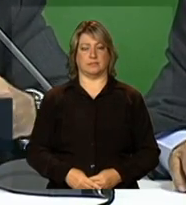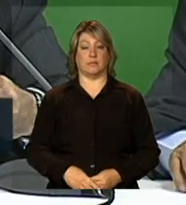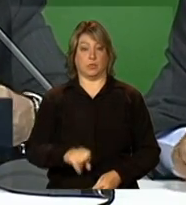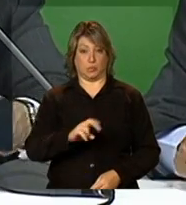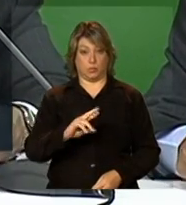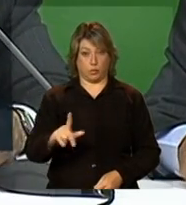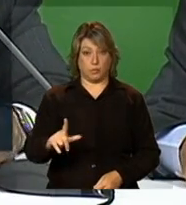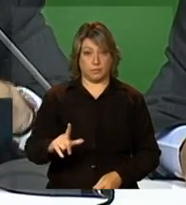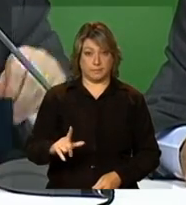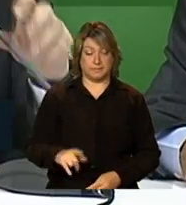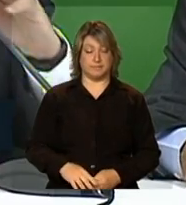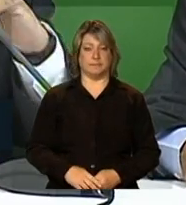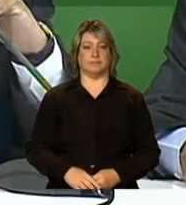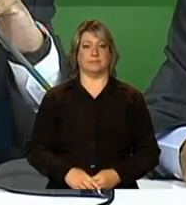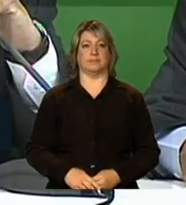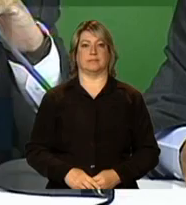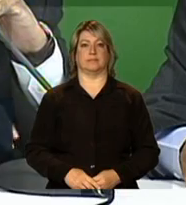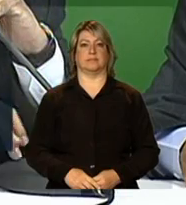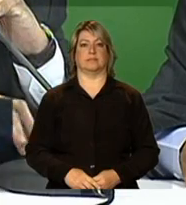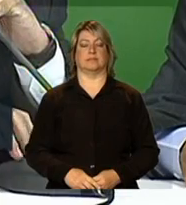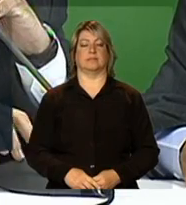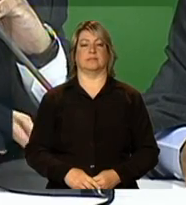Sul,